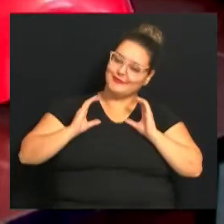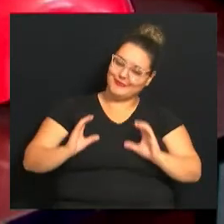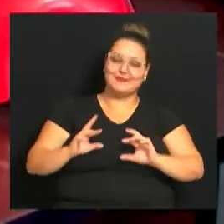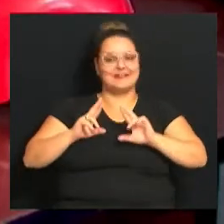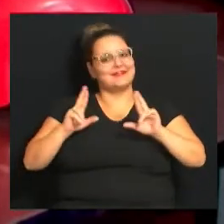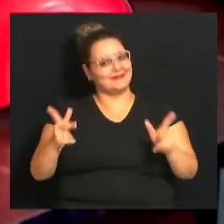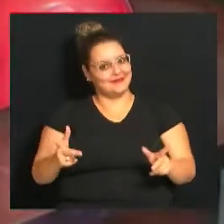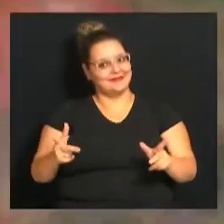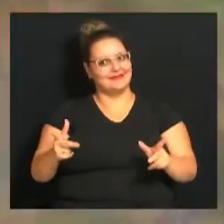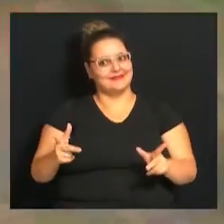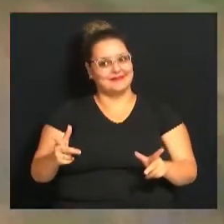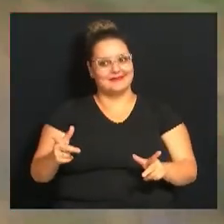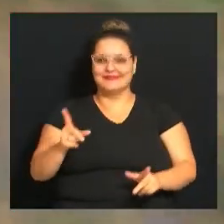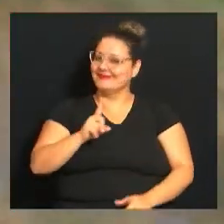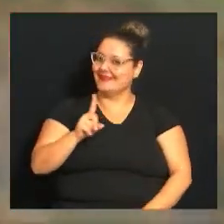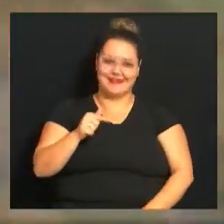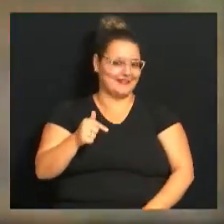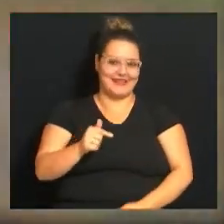é vezes 7.